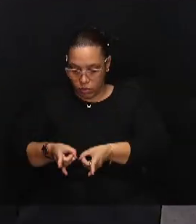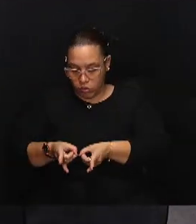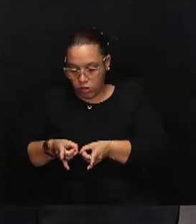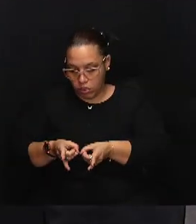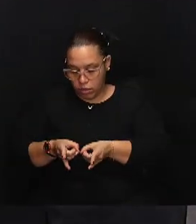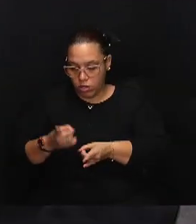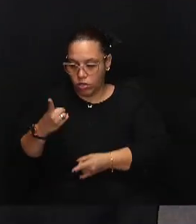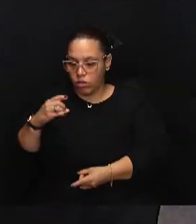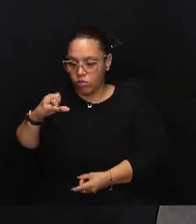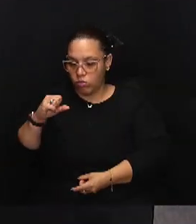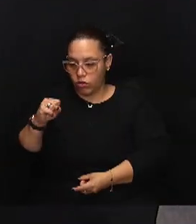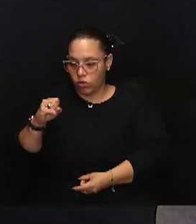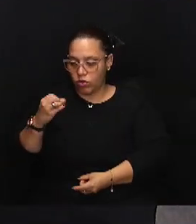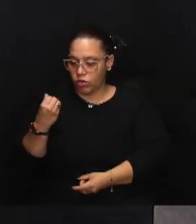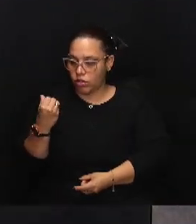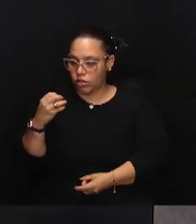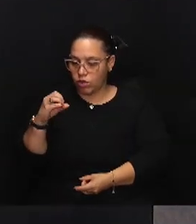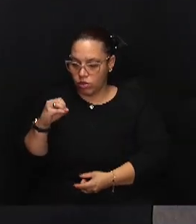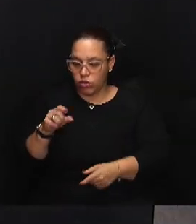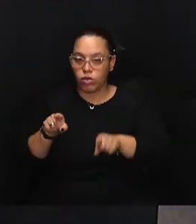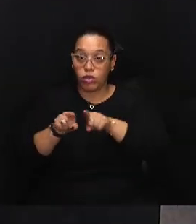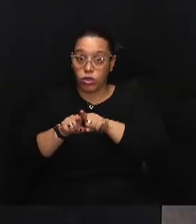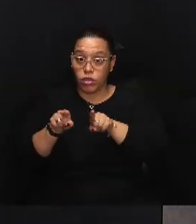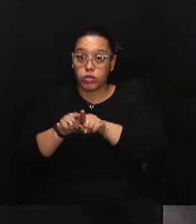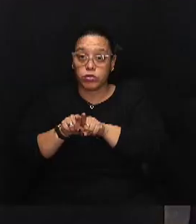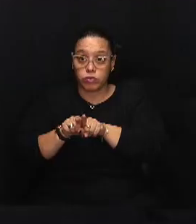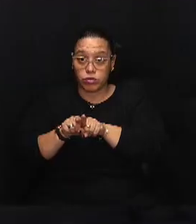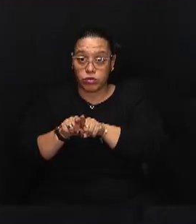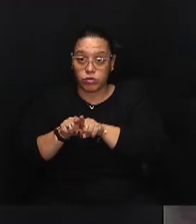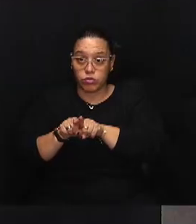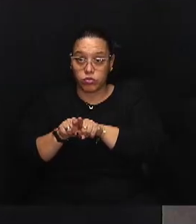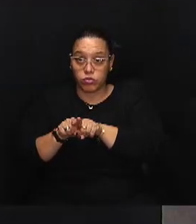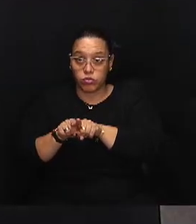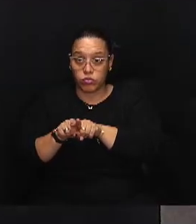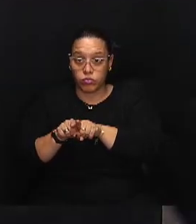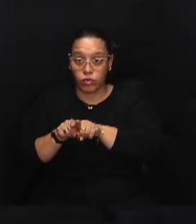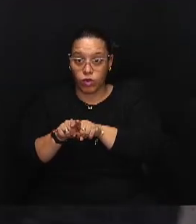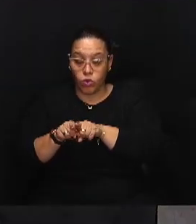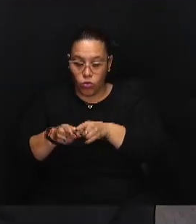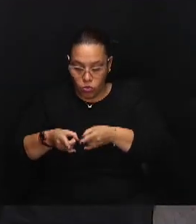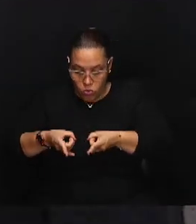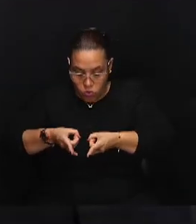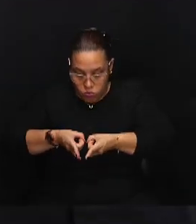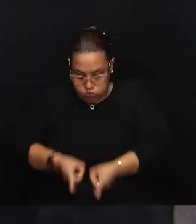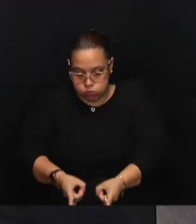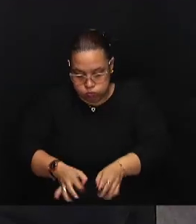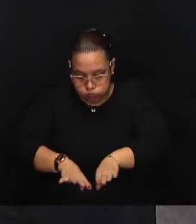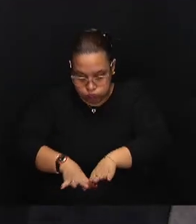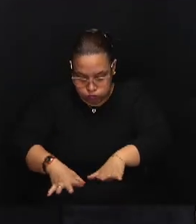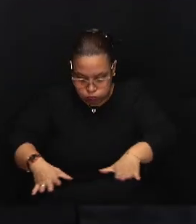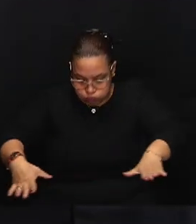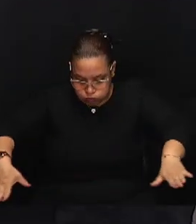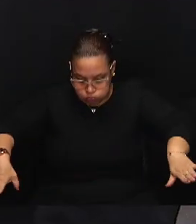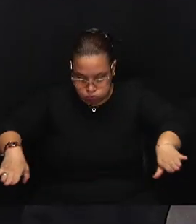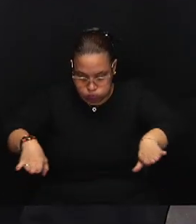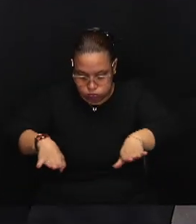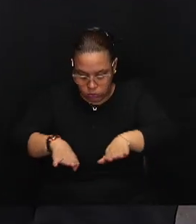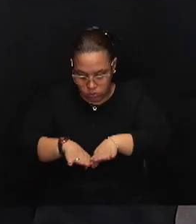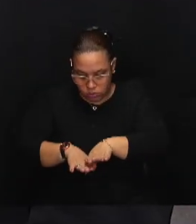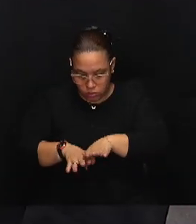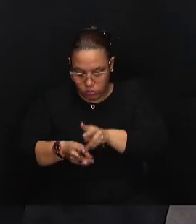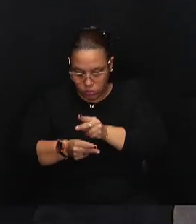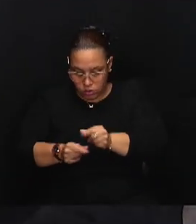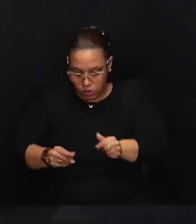de 1860. Então ele também está aqui, mesmo que esteja soterrado pelo tempo e pela cidade,